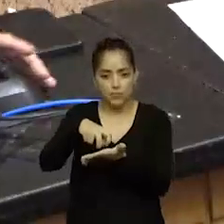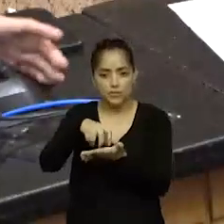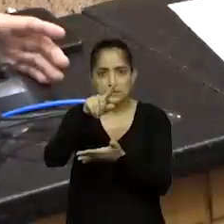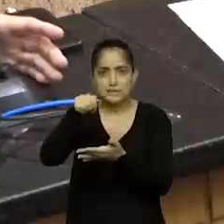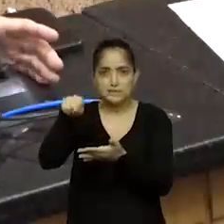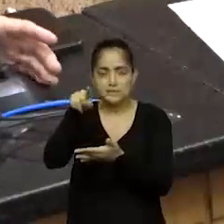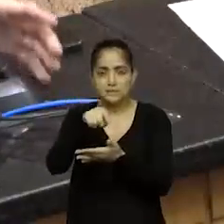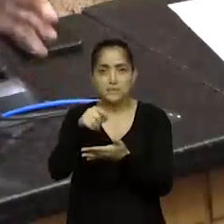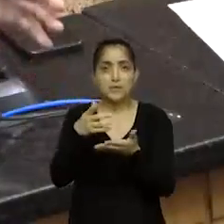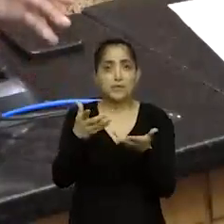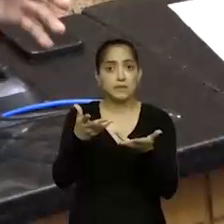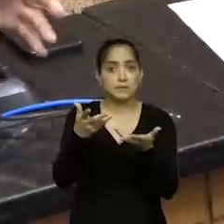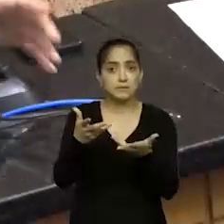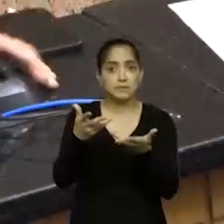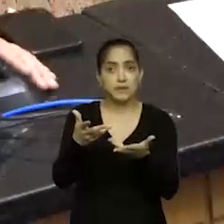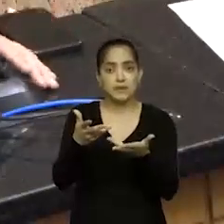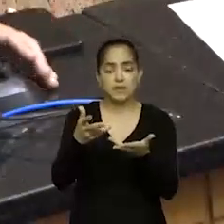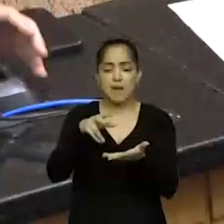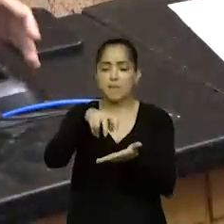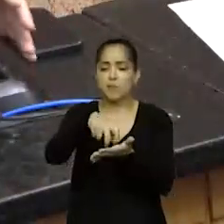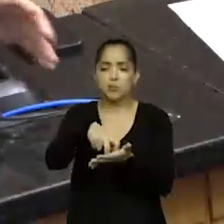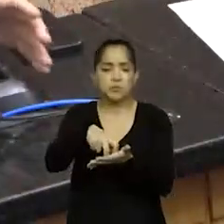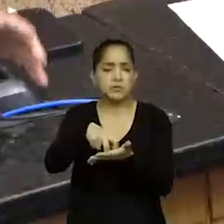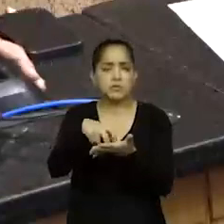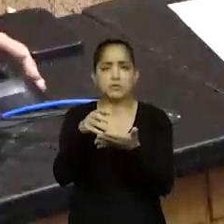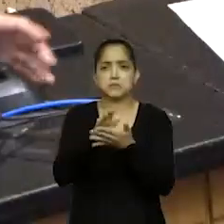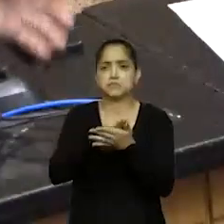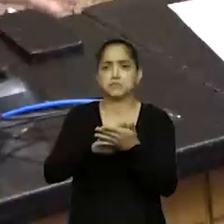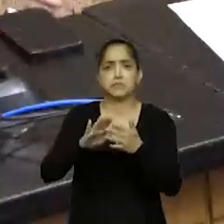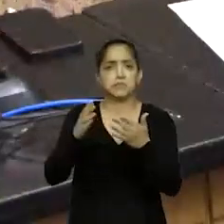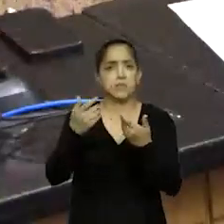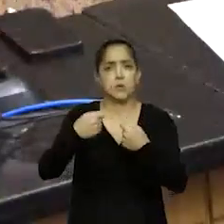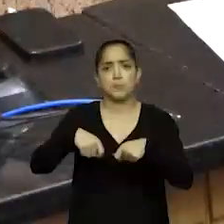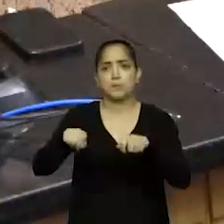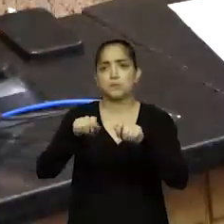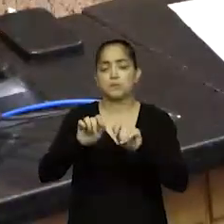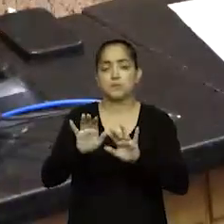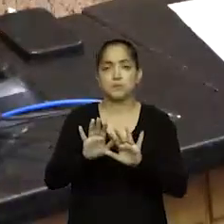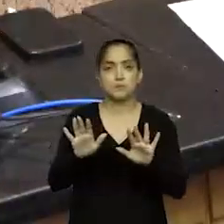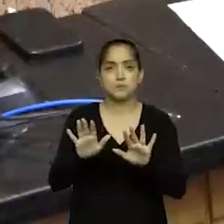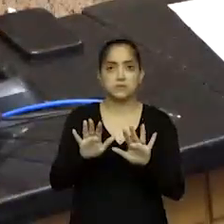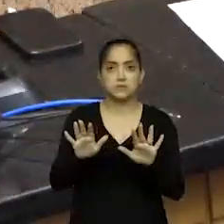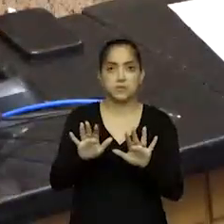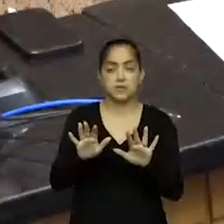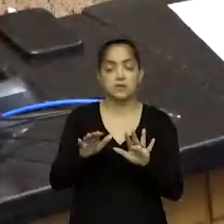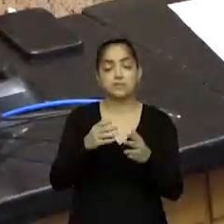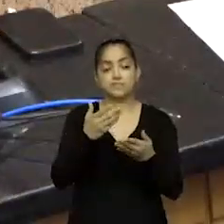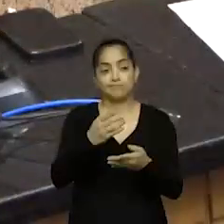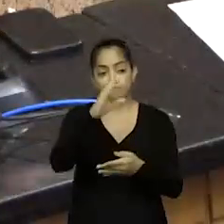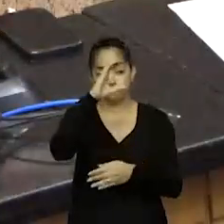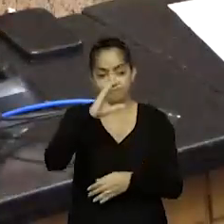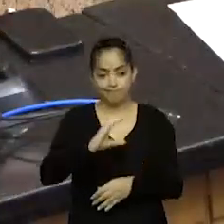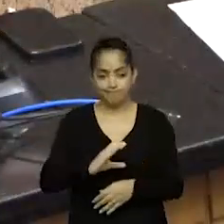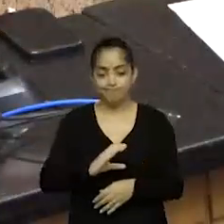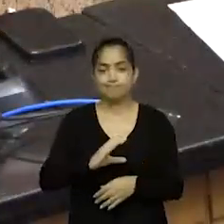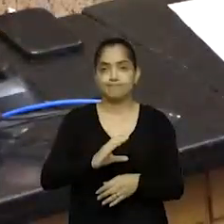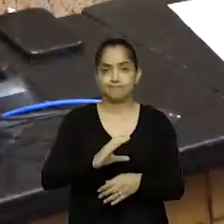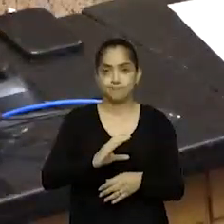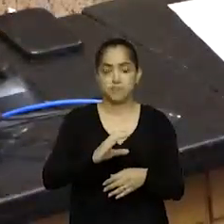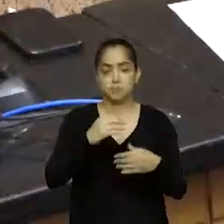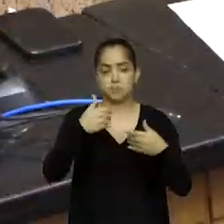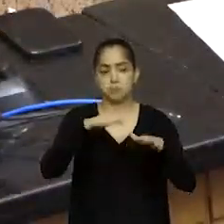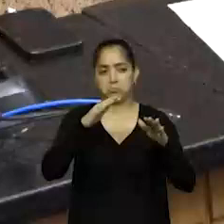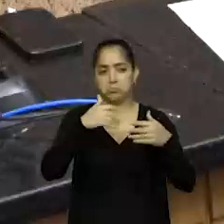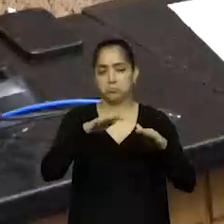que prega que não adianta punir. Não adianta punir. E aí, o cidadão que se vire com